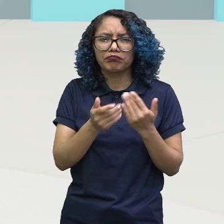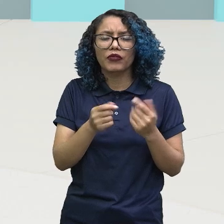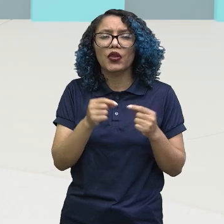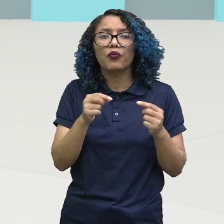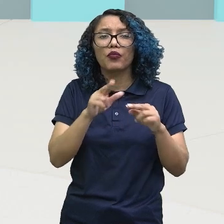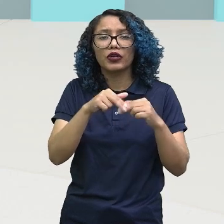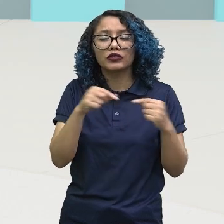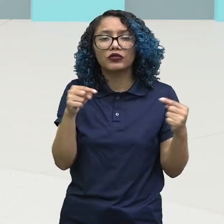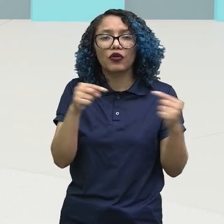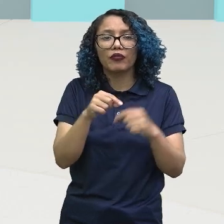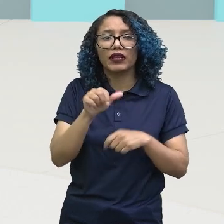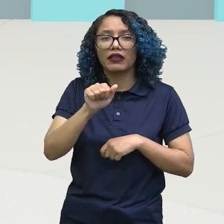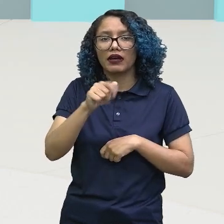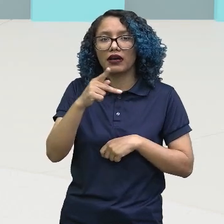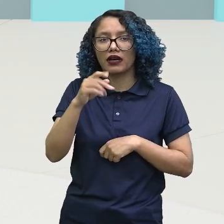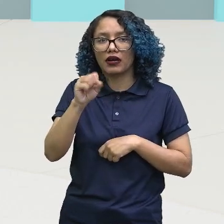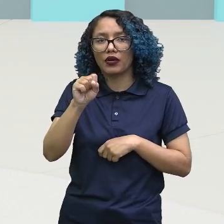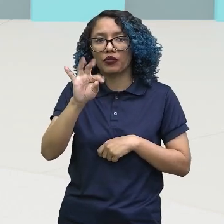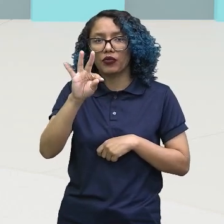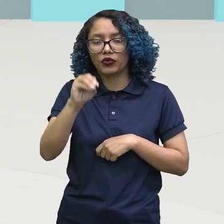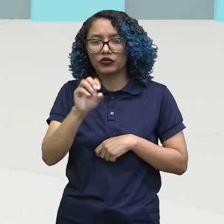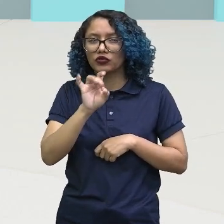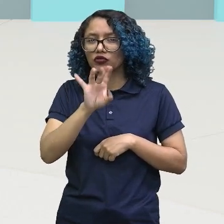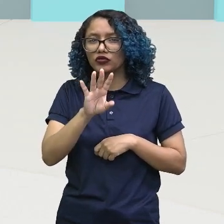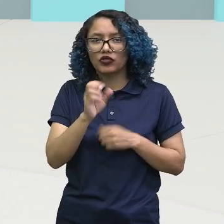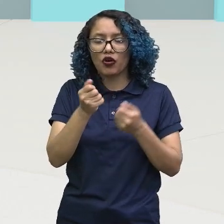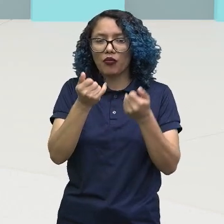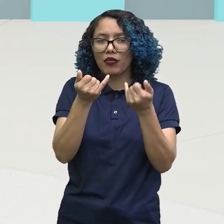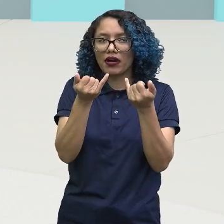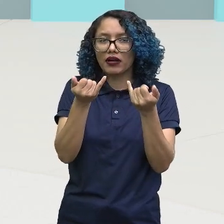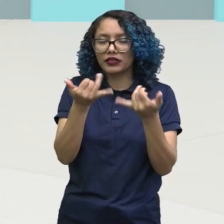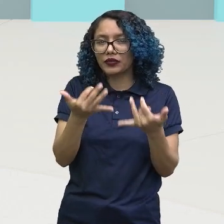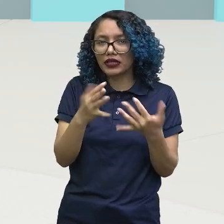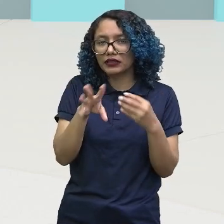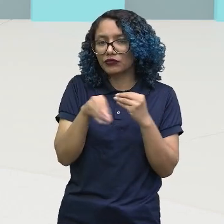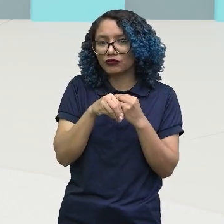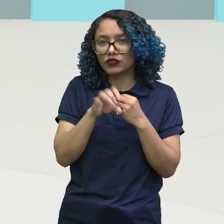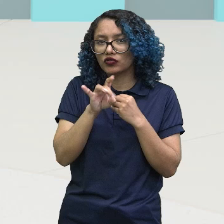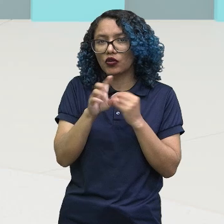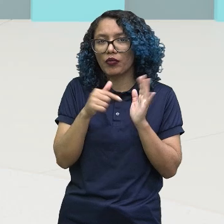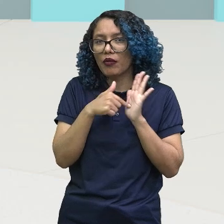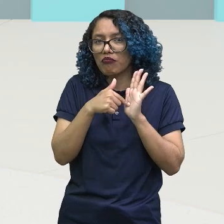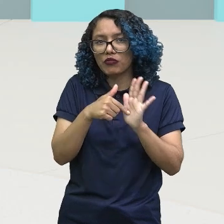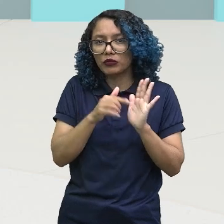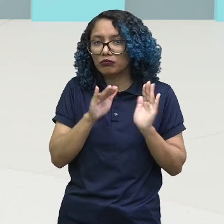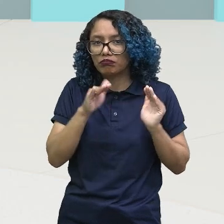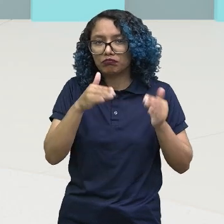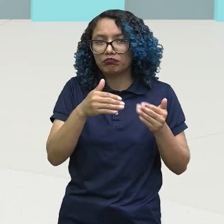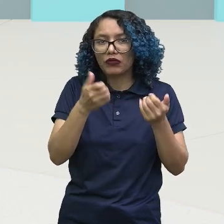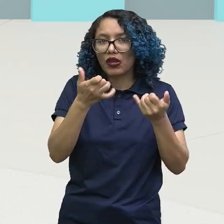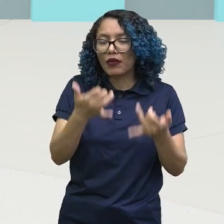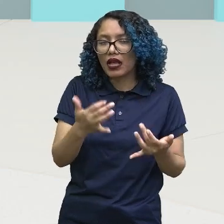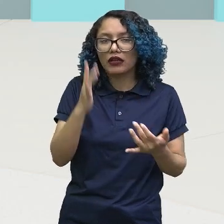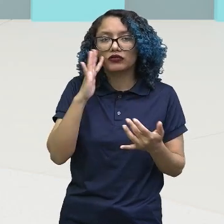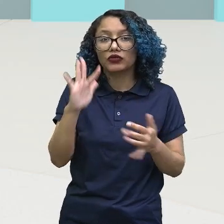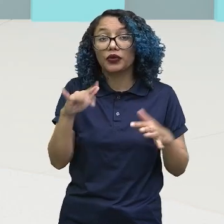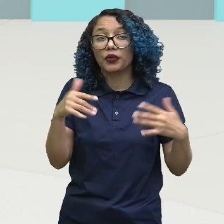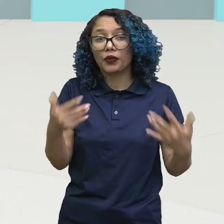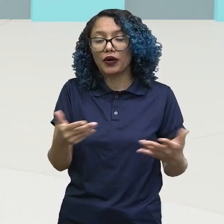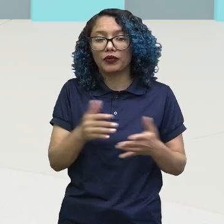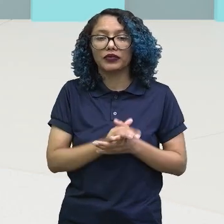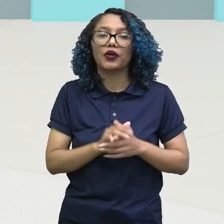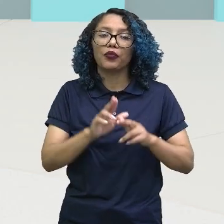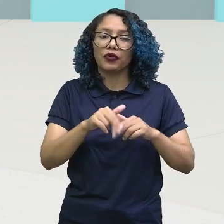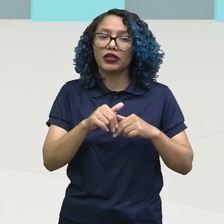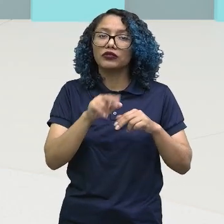aposto, uma informação a mais que só serve para explicar, aí no caso, o que seria esse sonho, especificar, na verdade. Então, eu chamo essa oração de